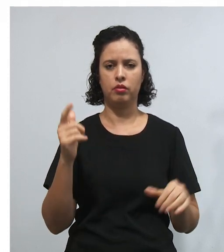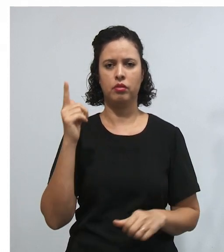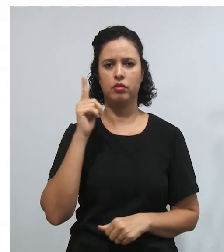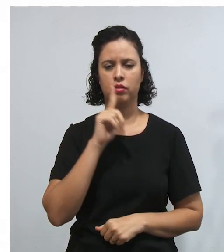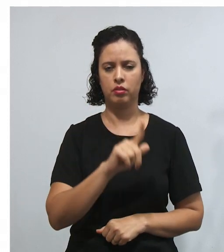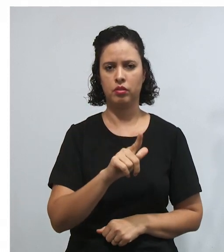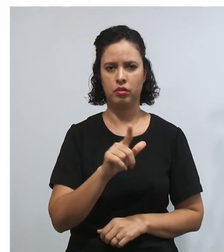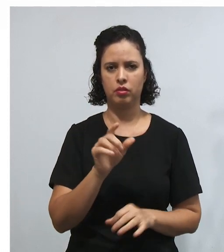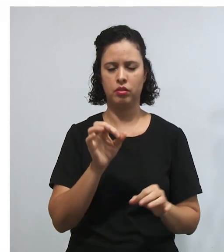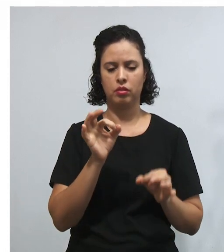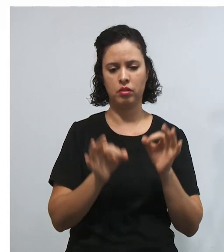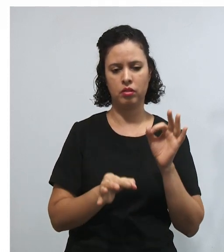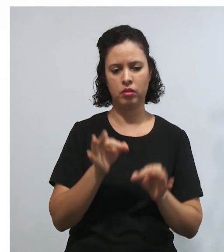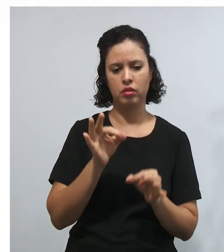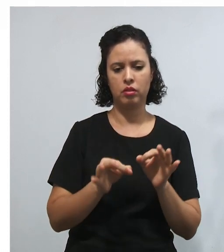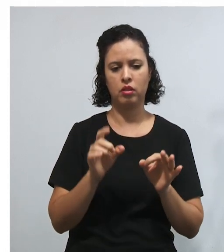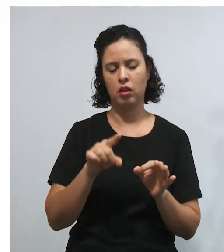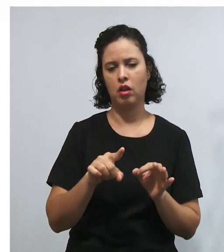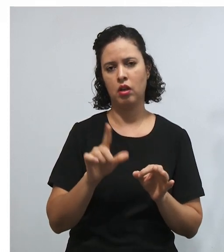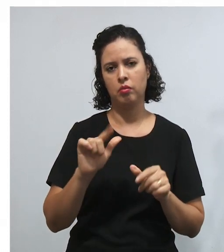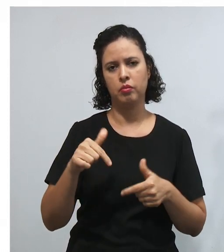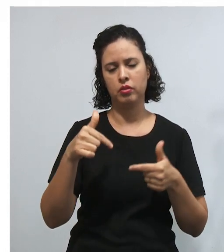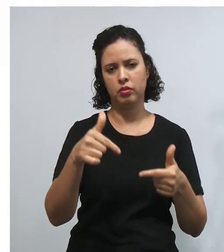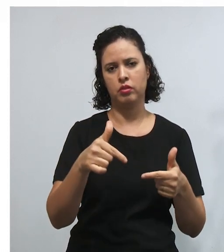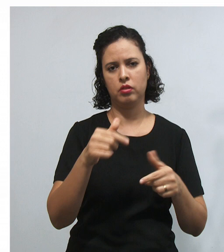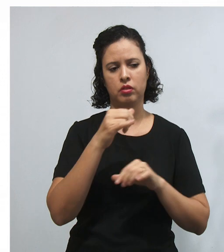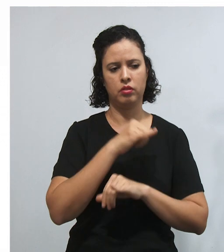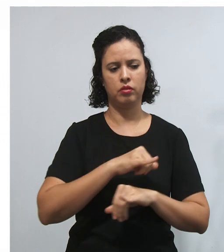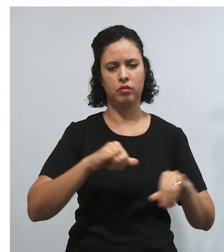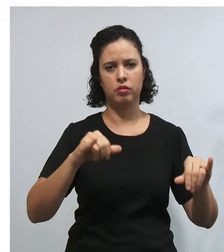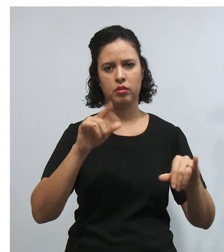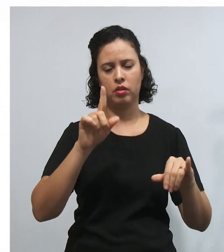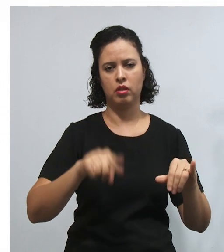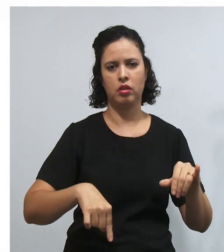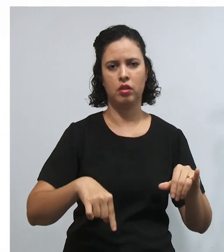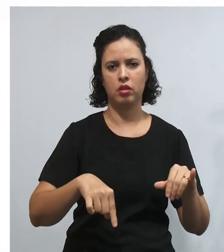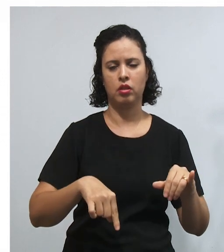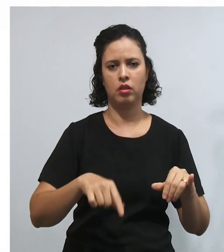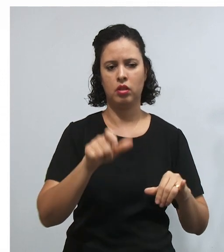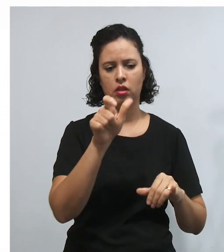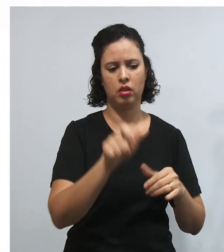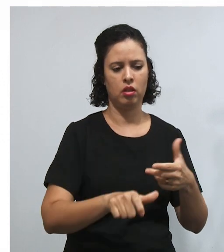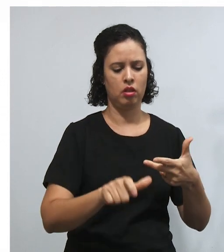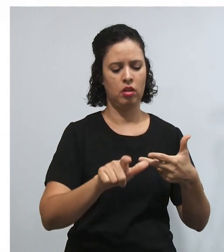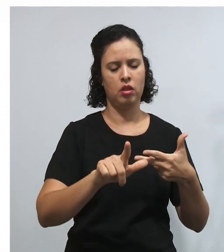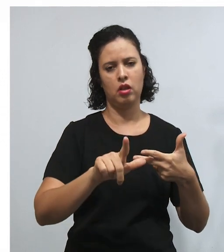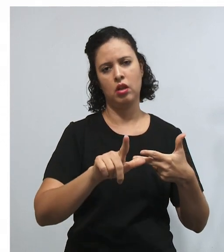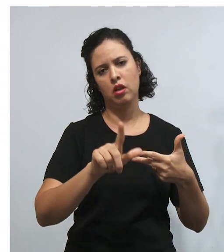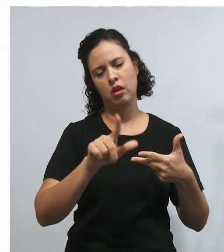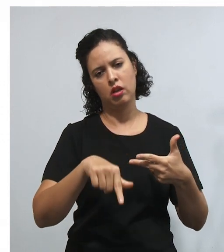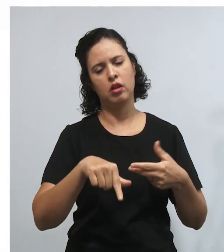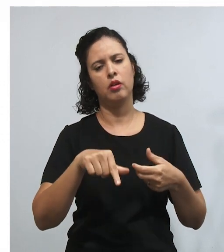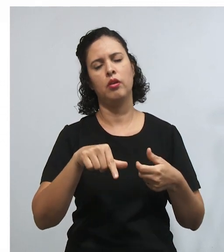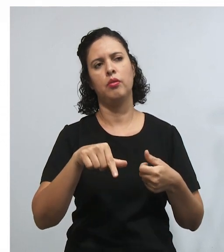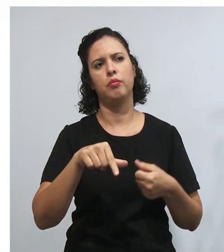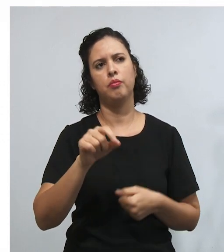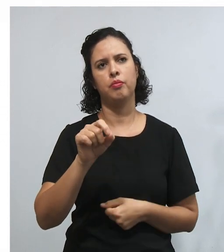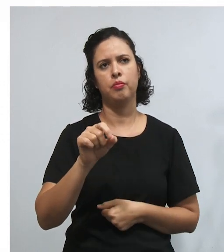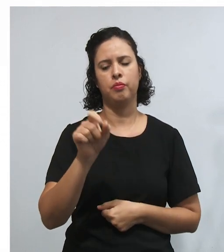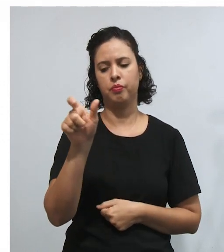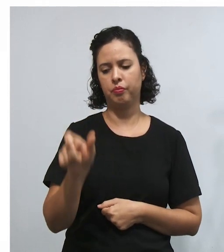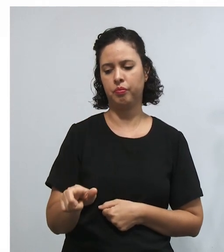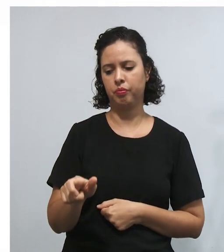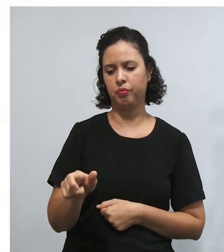dentro do ordenamento jurídico, quem tem o poder para fazer a denúncia, no caso, é o nosso promotor de justiça, o procurador de justiça,